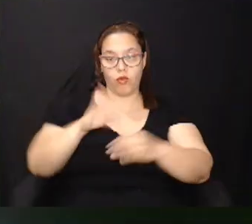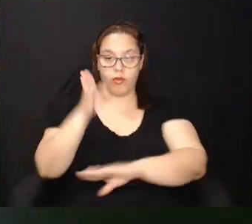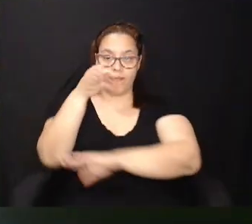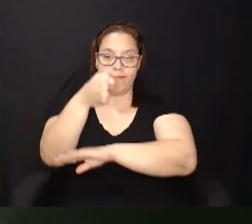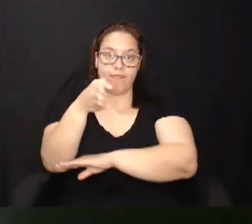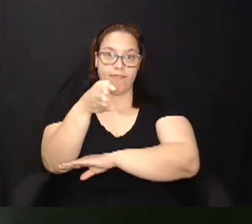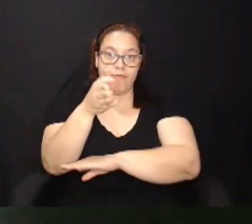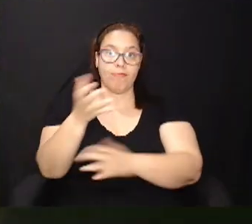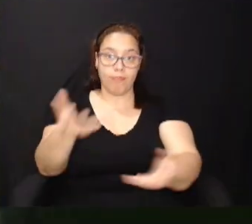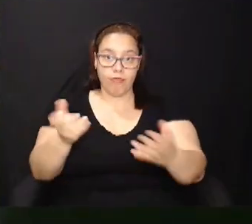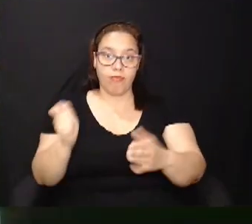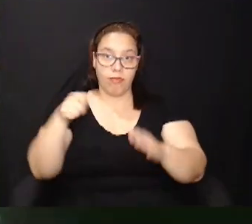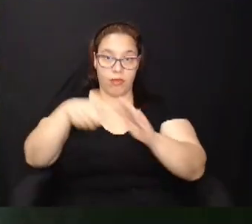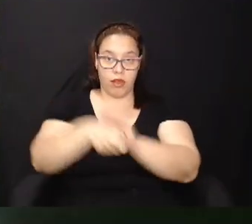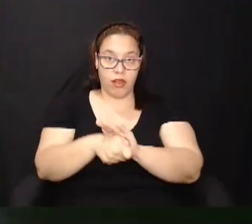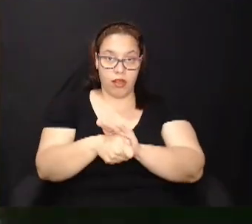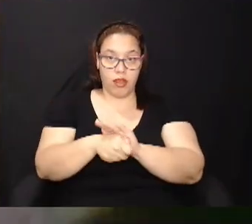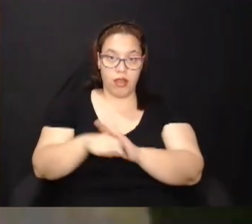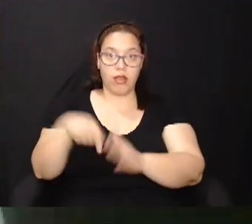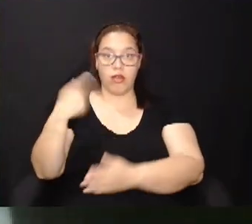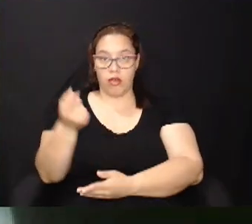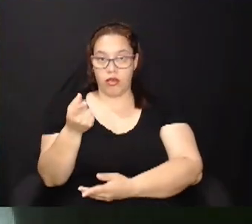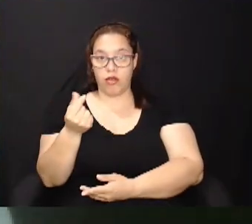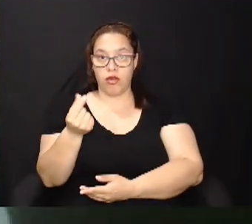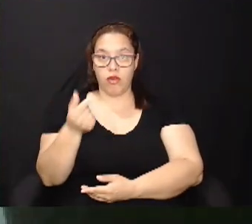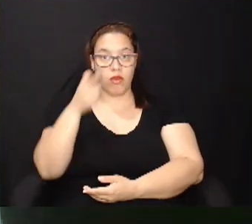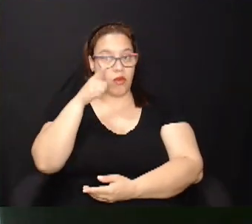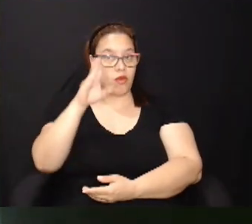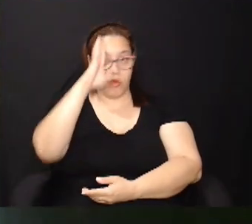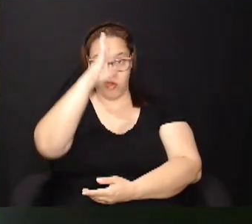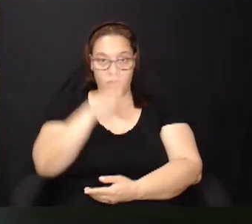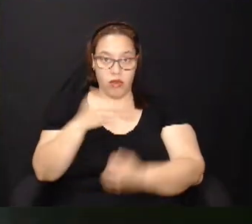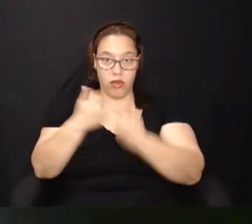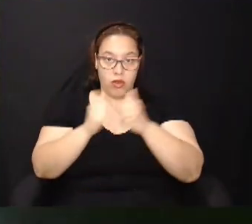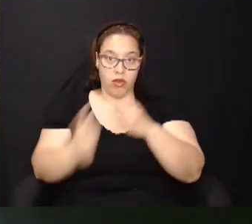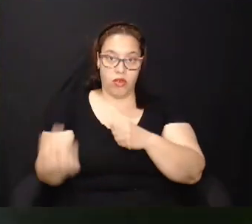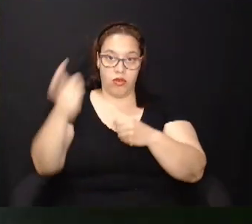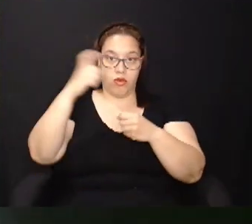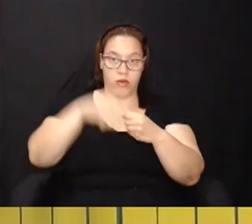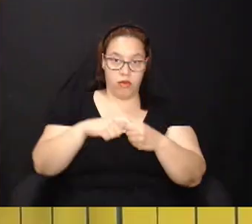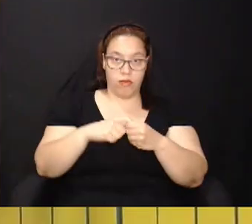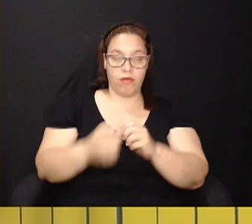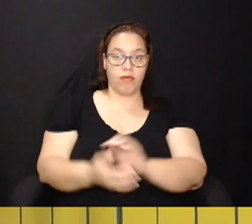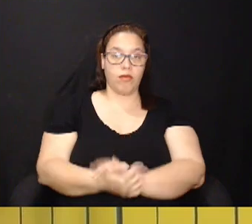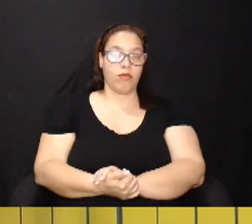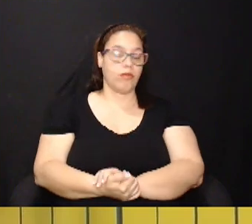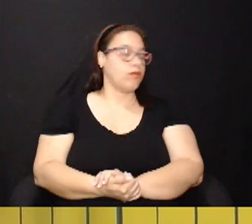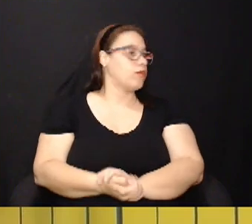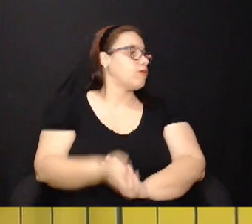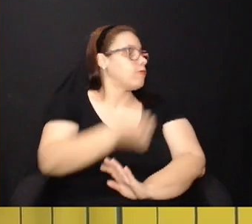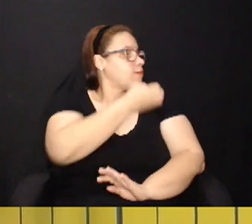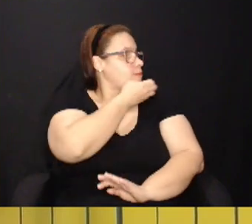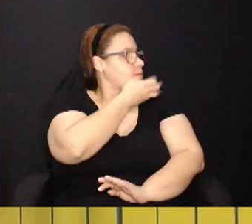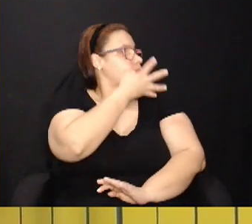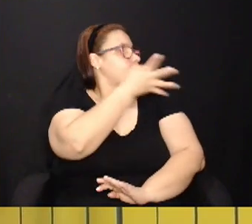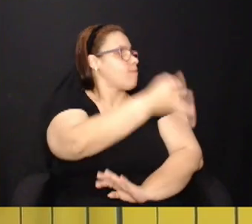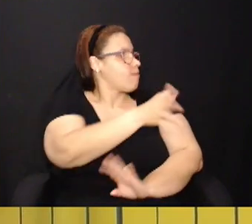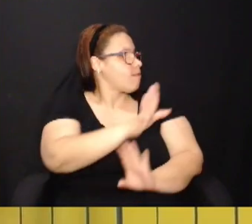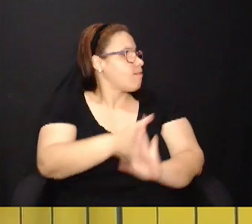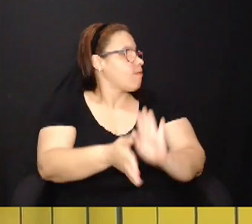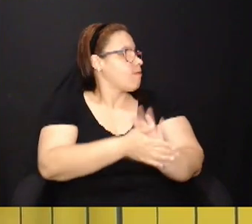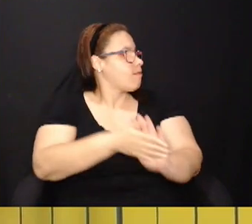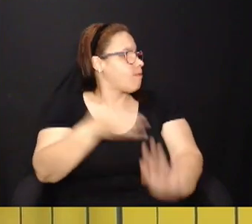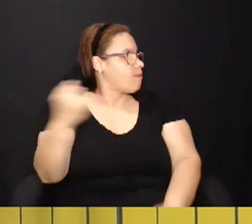reembolso da passagem, além desse reembolso, tem que conseguir de graça o transporte de volta para sua origem. Muito bem, importante